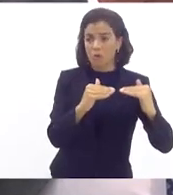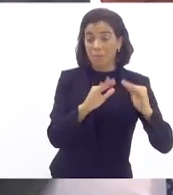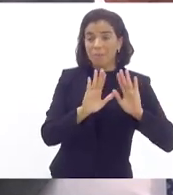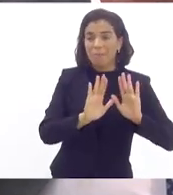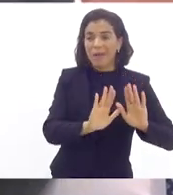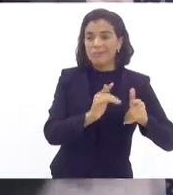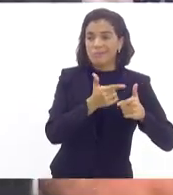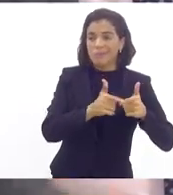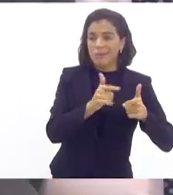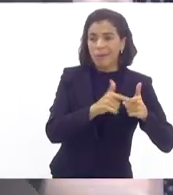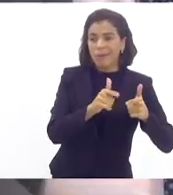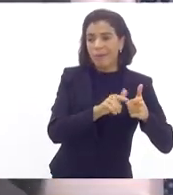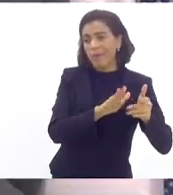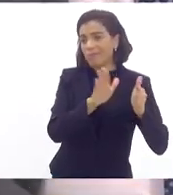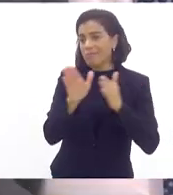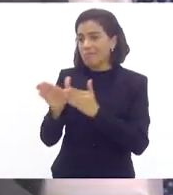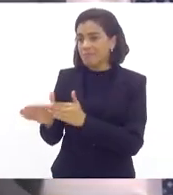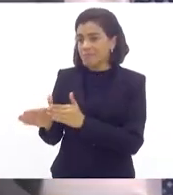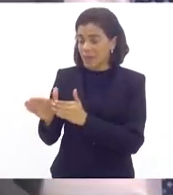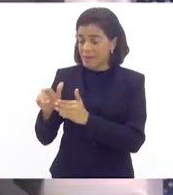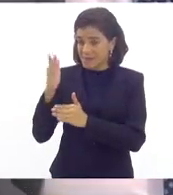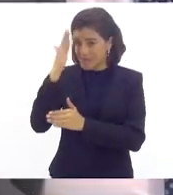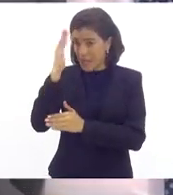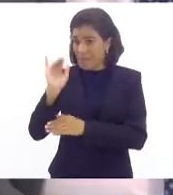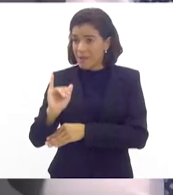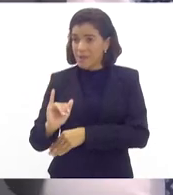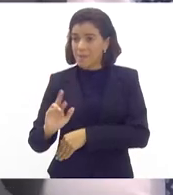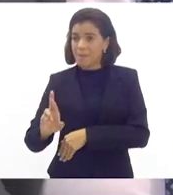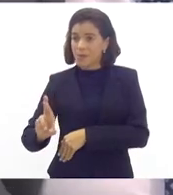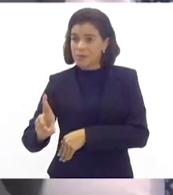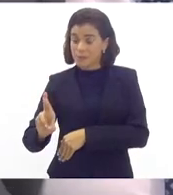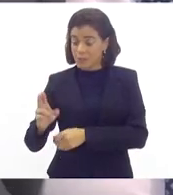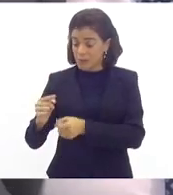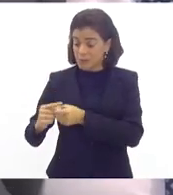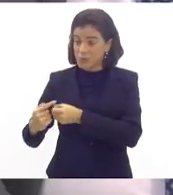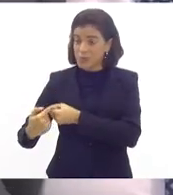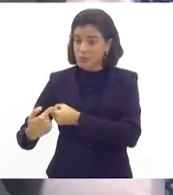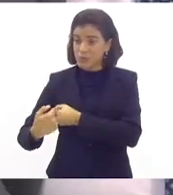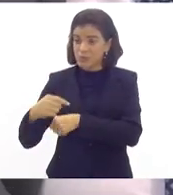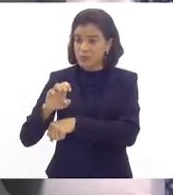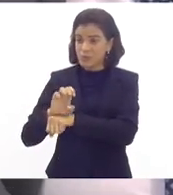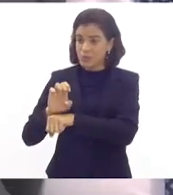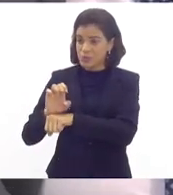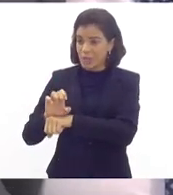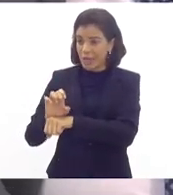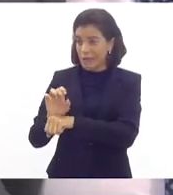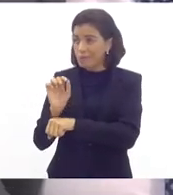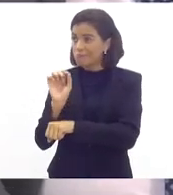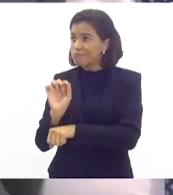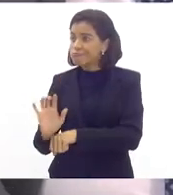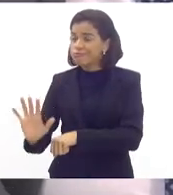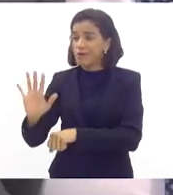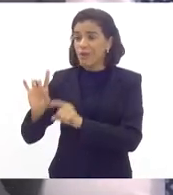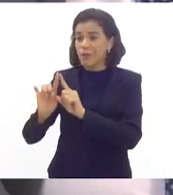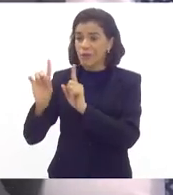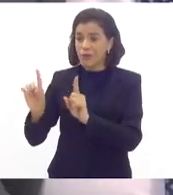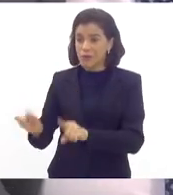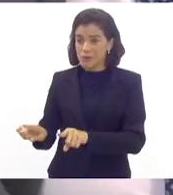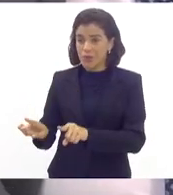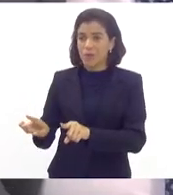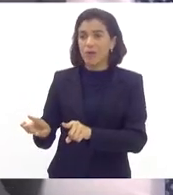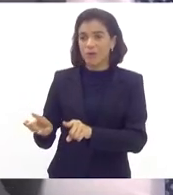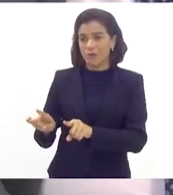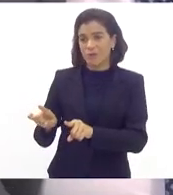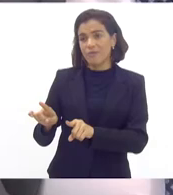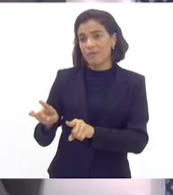que, como o senhor sabe, o imposto de renda dos municípios, do Estado, dos seus funcionários, ficam